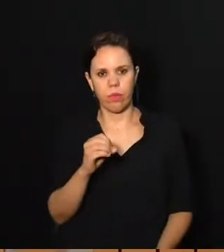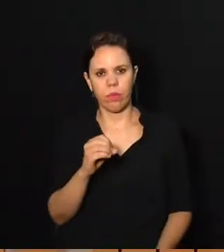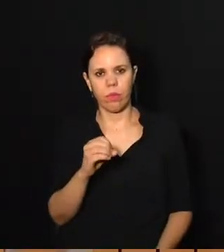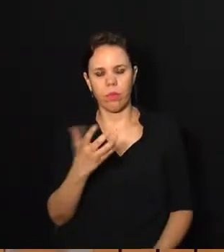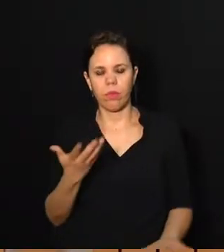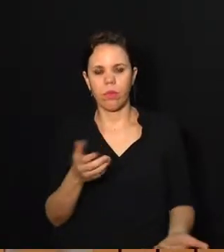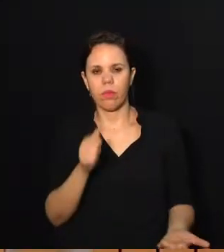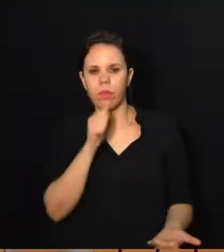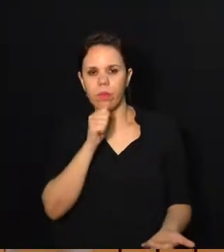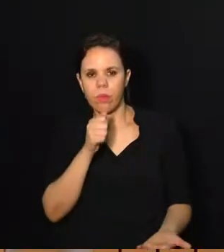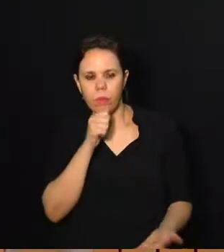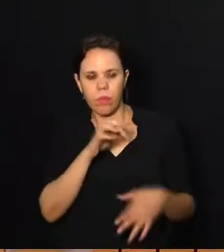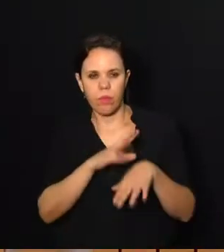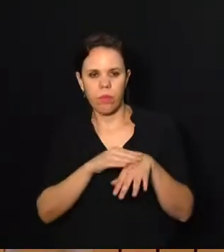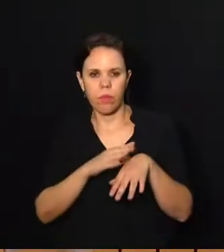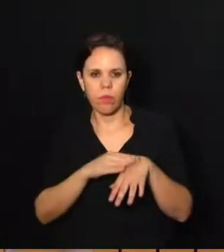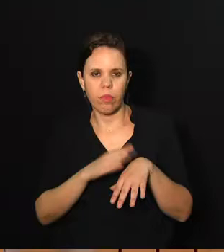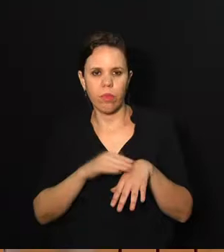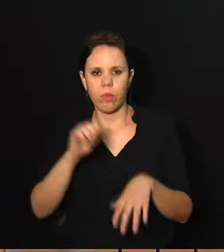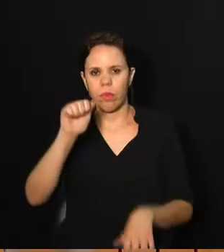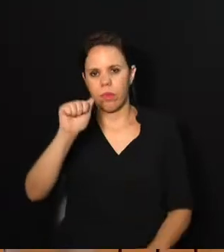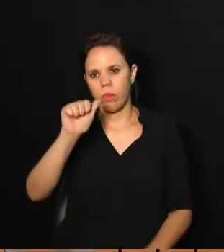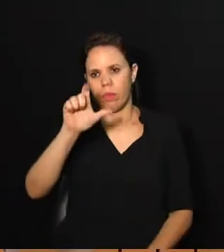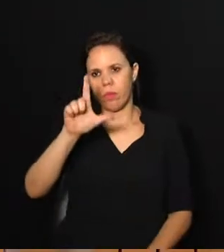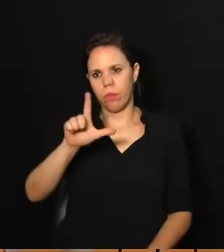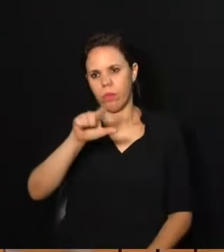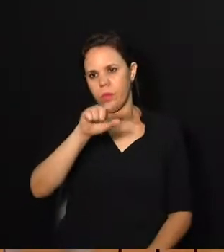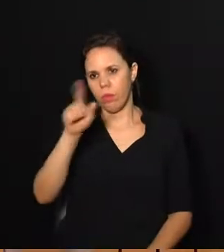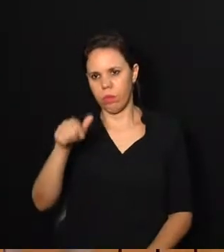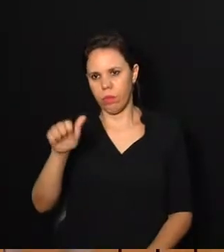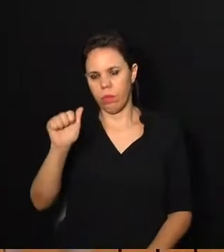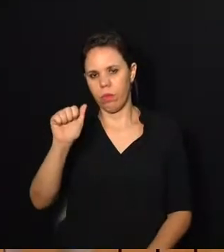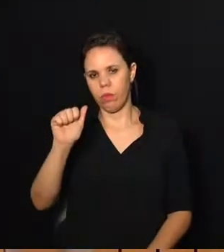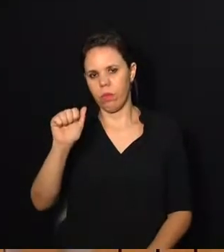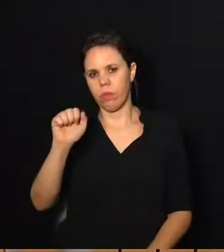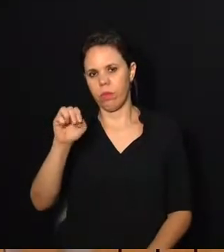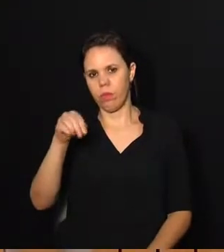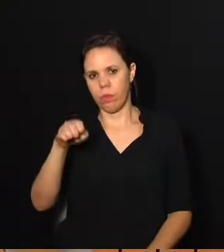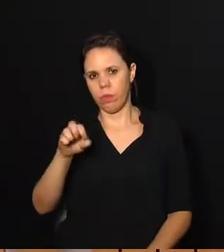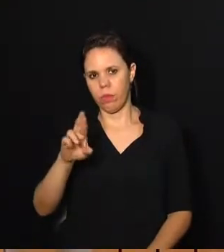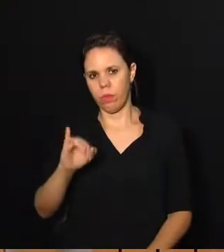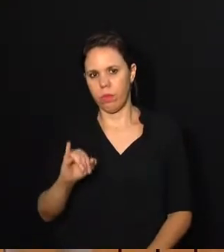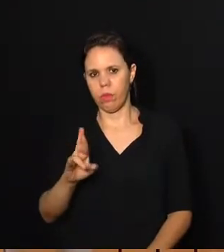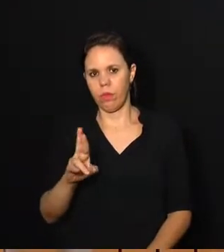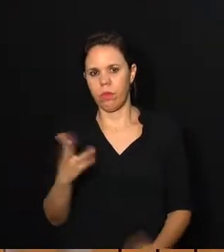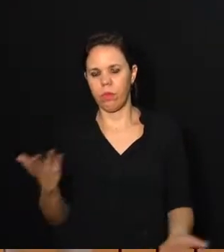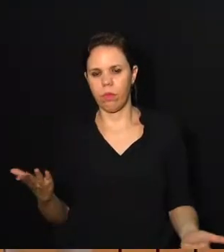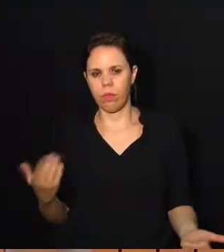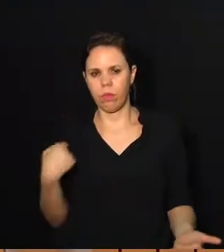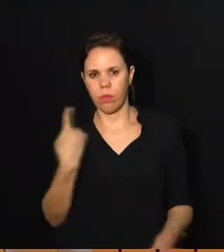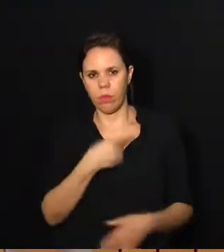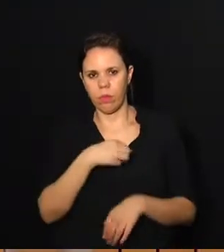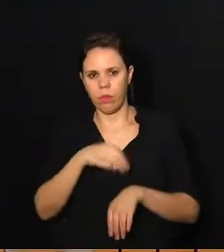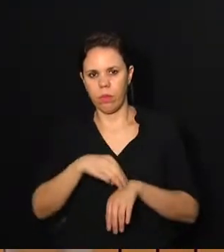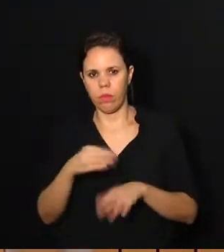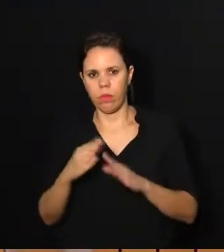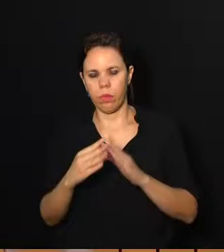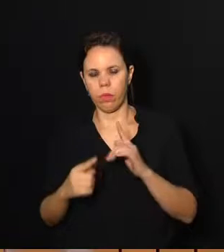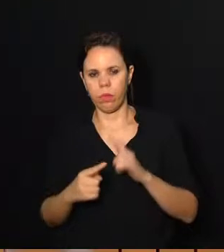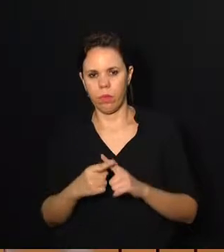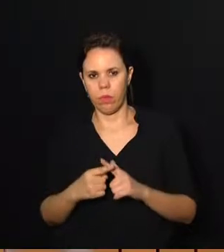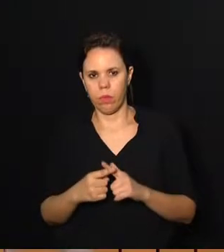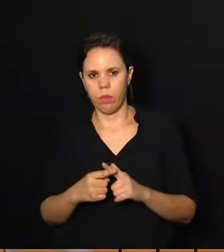8 anos, né? A gente, como membro da igreja, especificamente eu da Pastoral